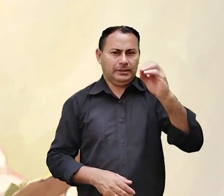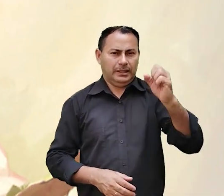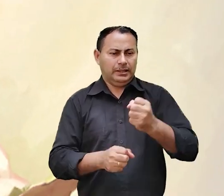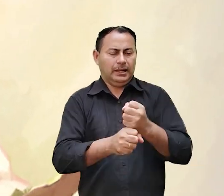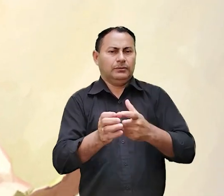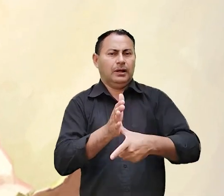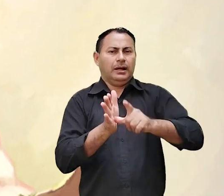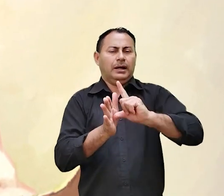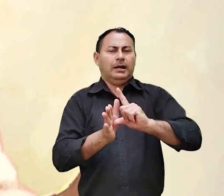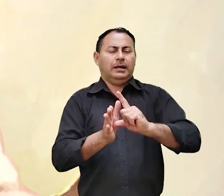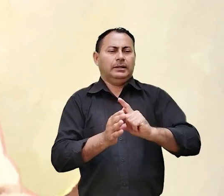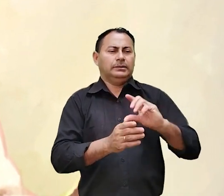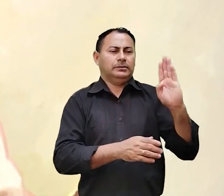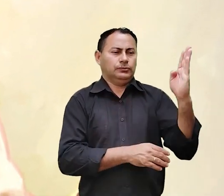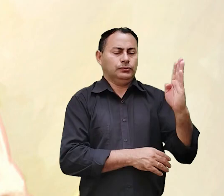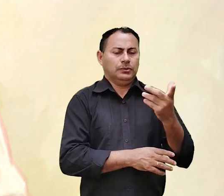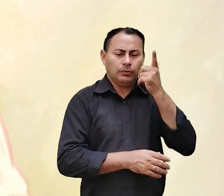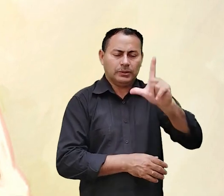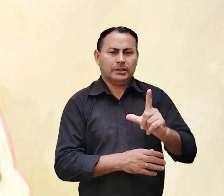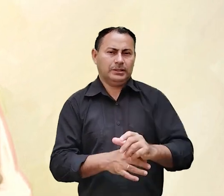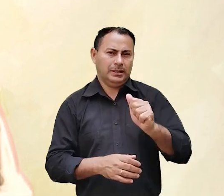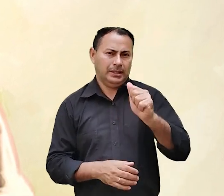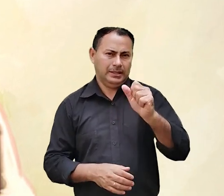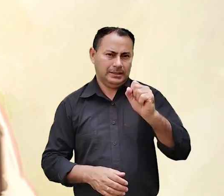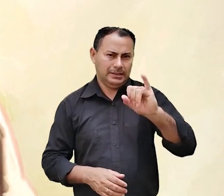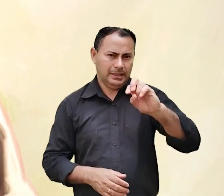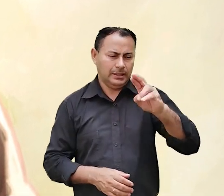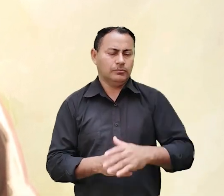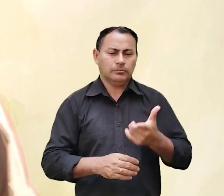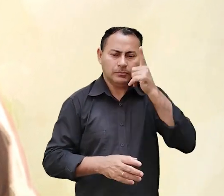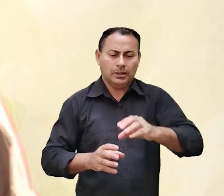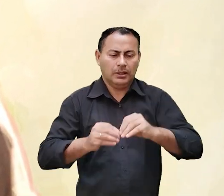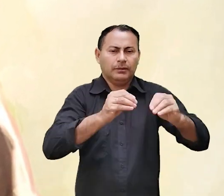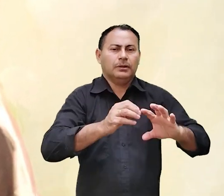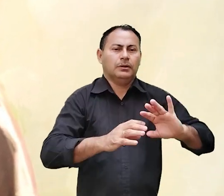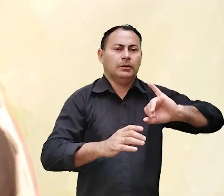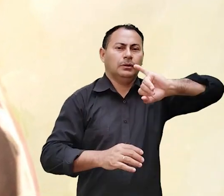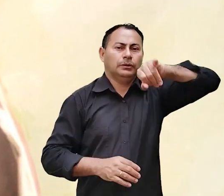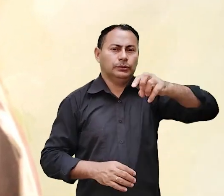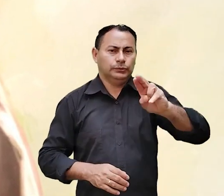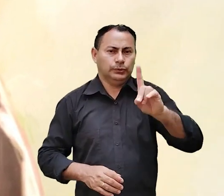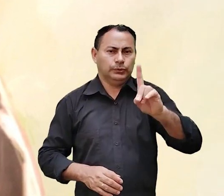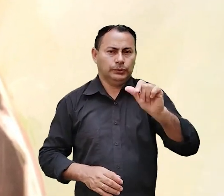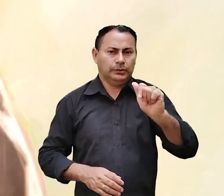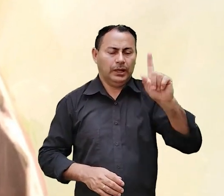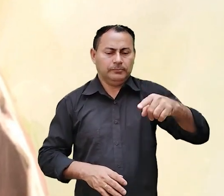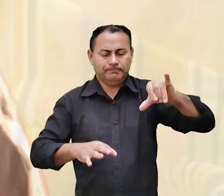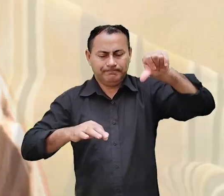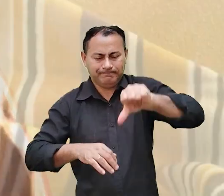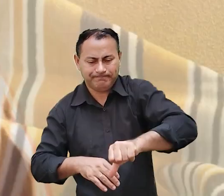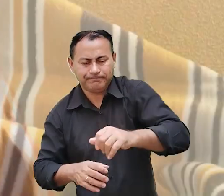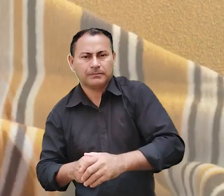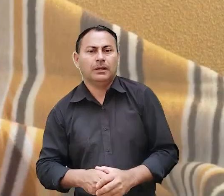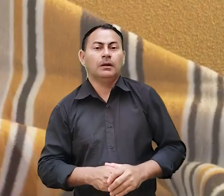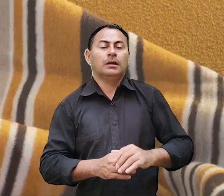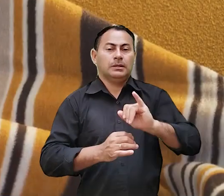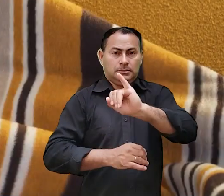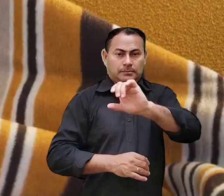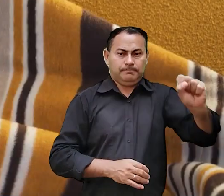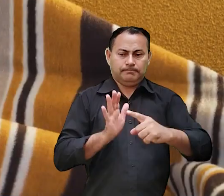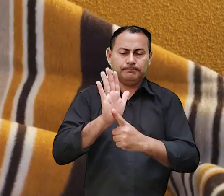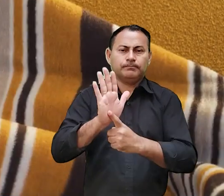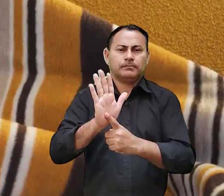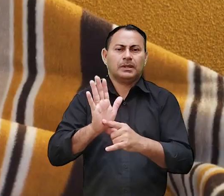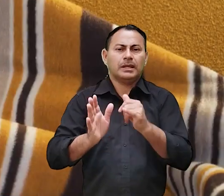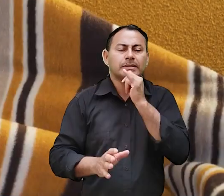Babilônia conquistasse a Síria e Viesse a ser uma potência mundial e conquistasse e levasse Judá cativo Isaías nos deu um